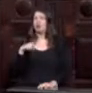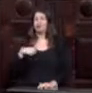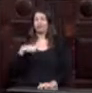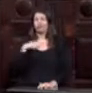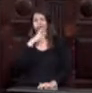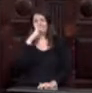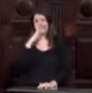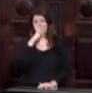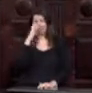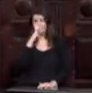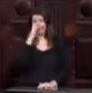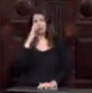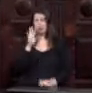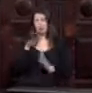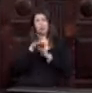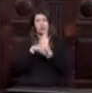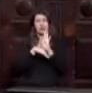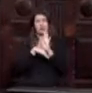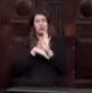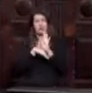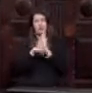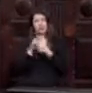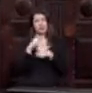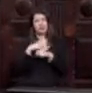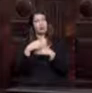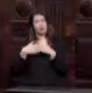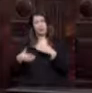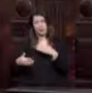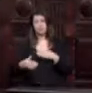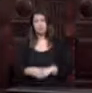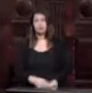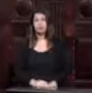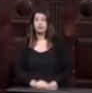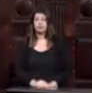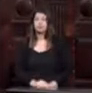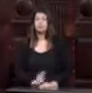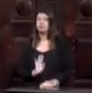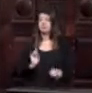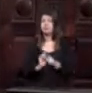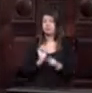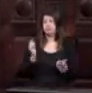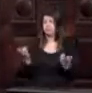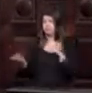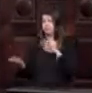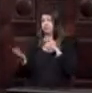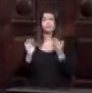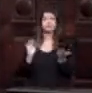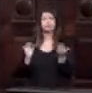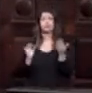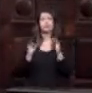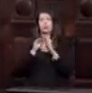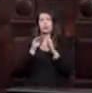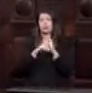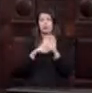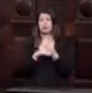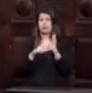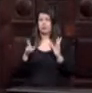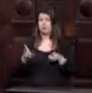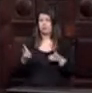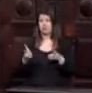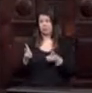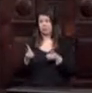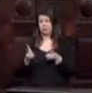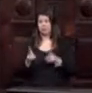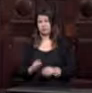inflado pelas receitas não correntes e que se transformaram em receitas líquidas